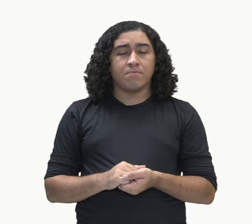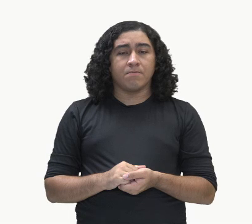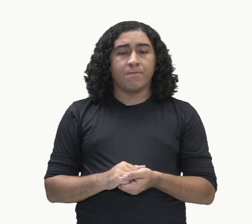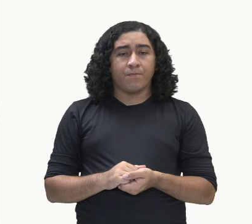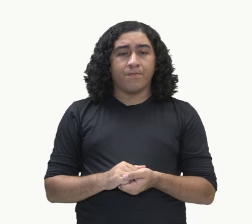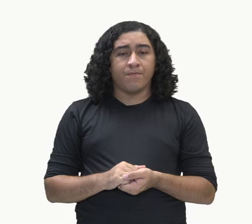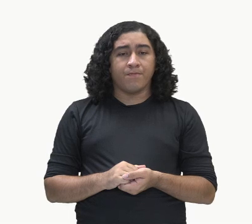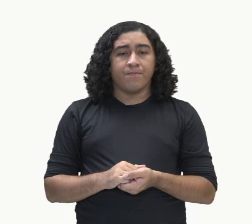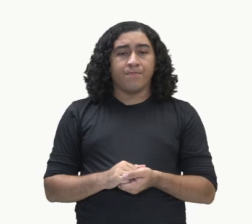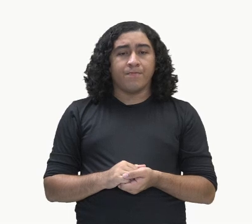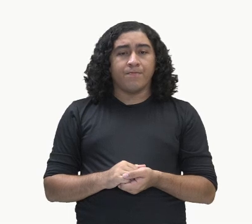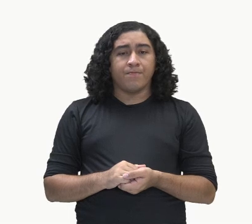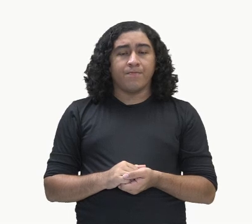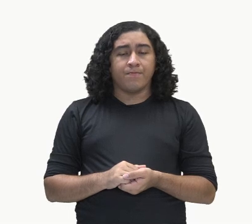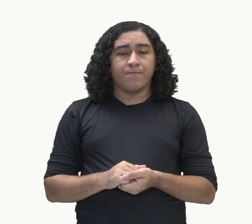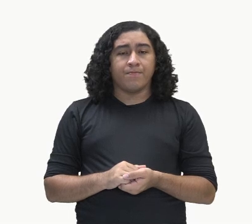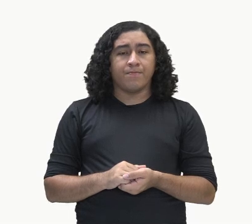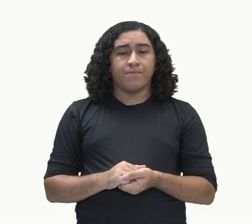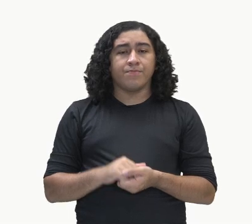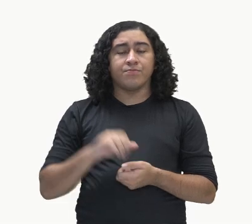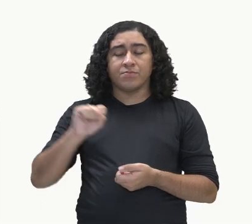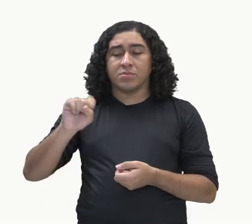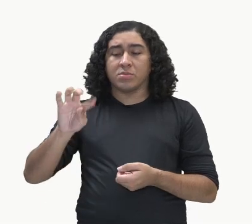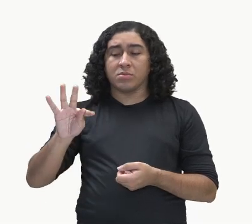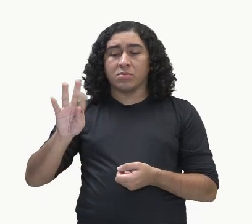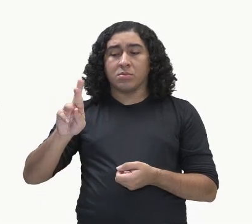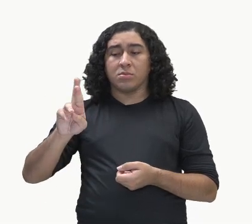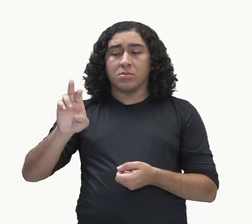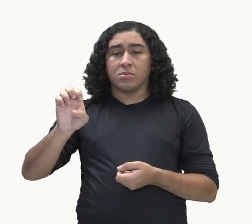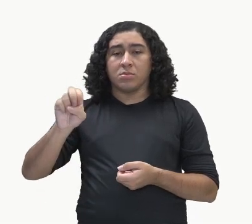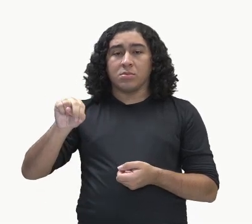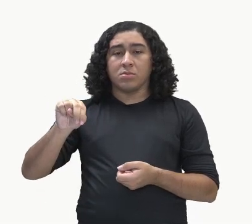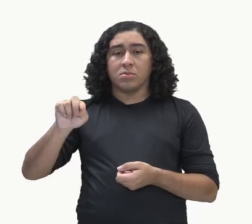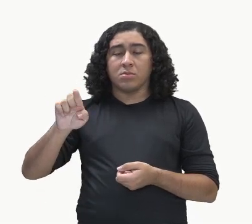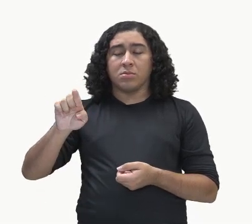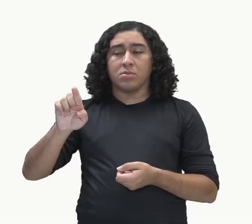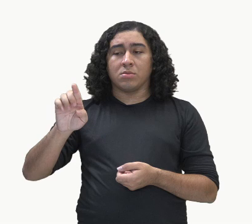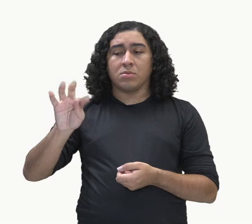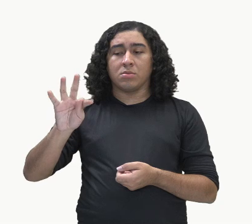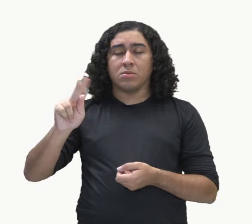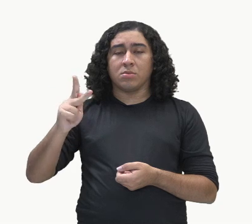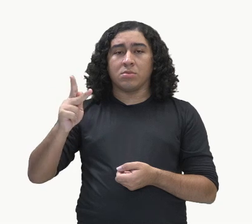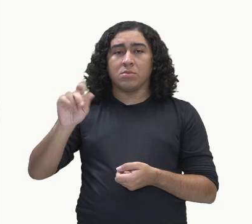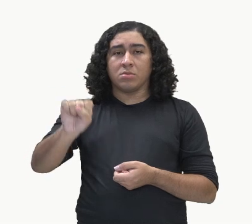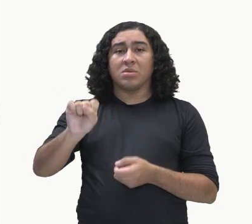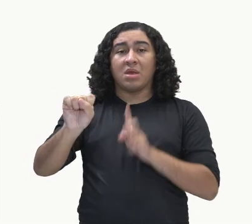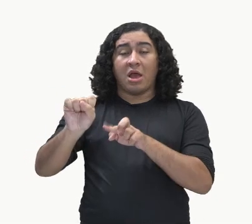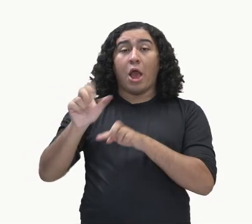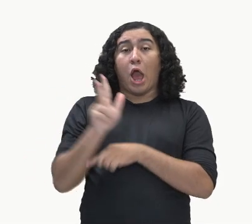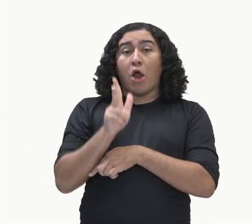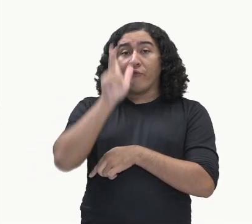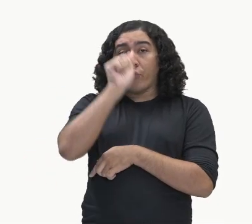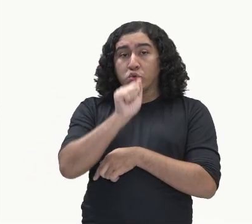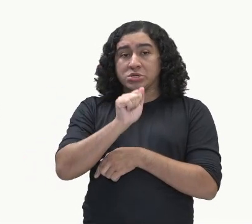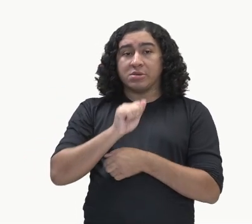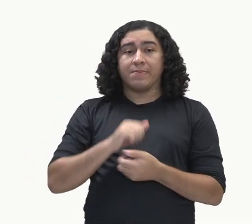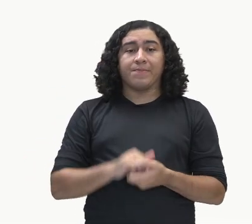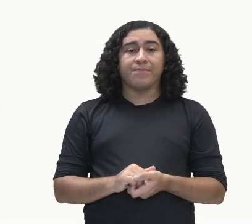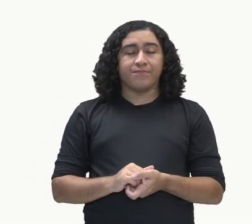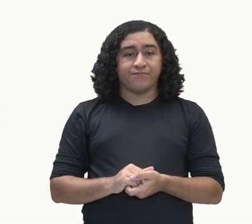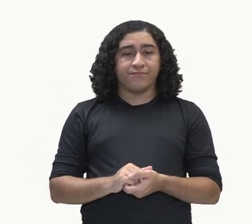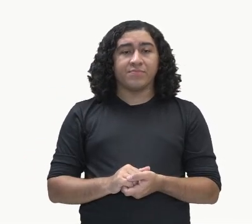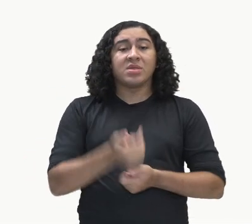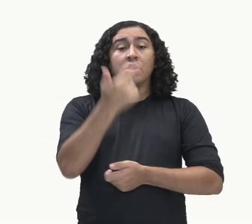its strengths. Strengths é a fortaleza, força. Então, novamente, palavra repetida aqui, ó. Cultures, many